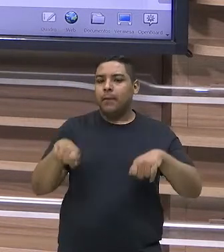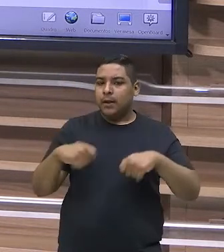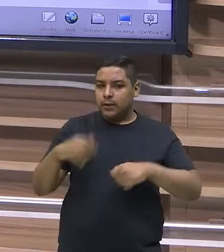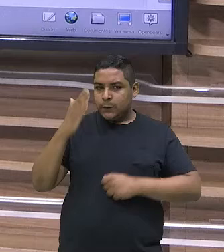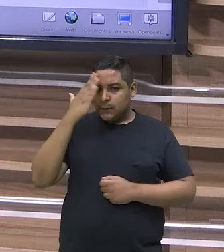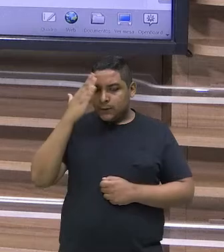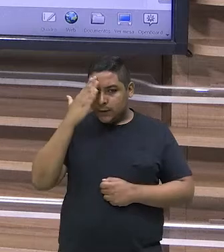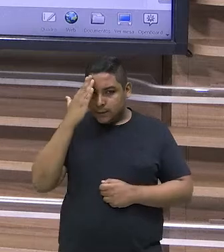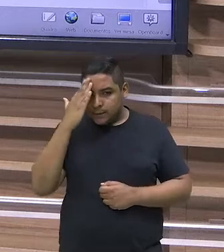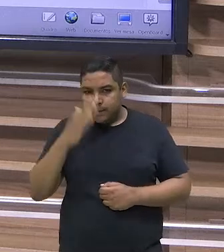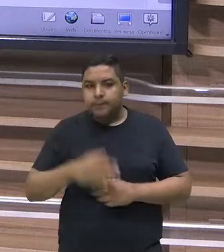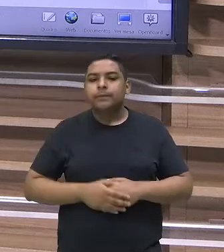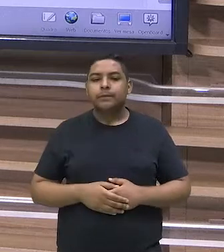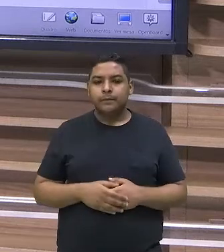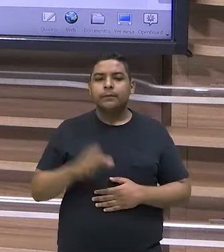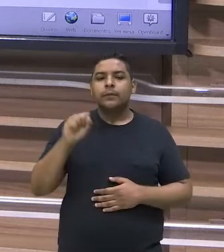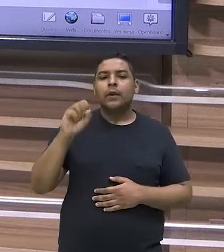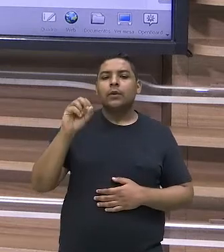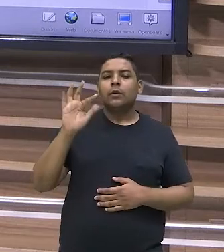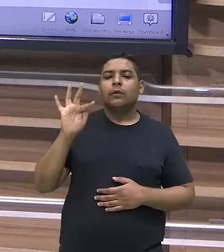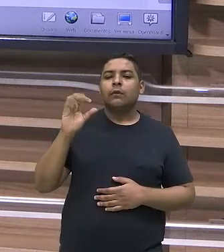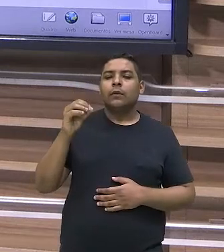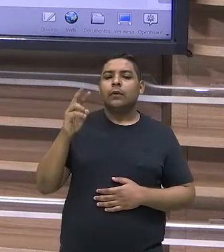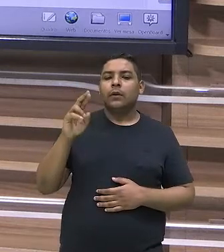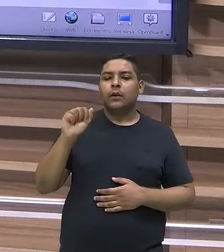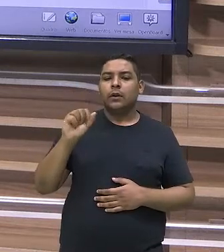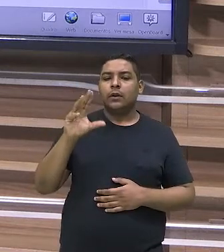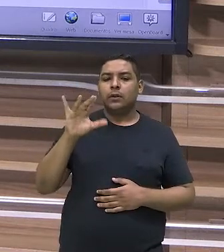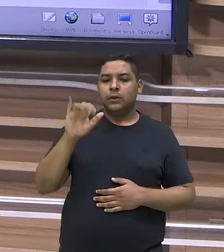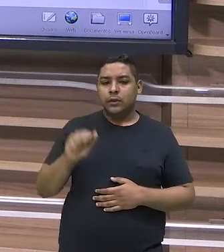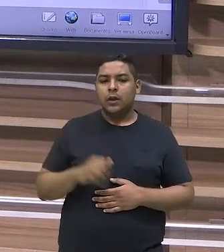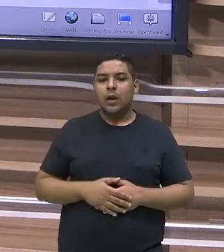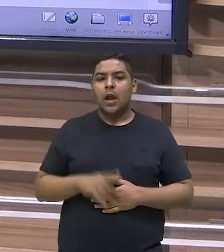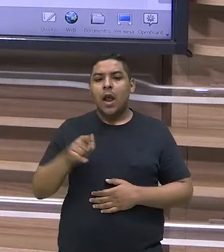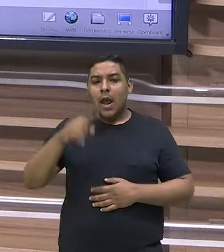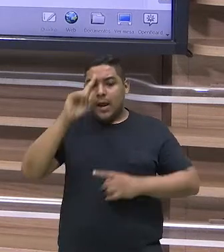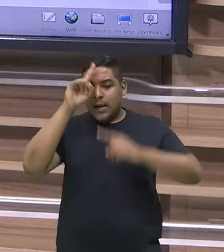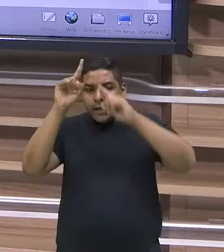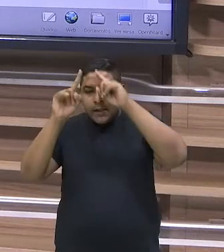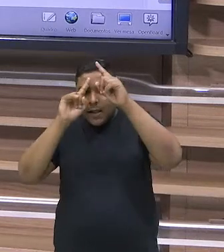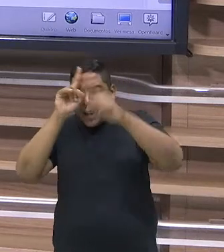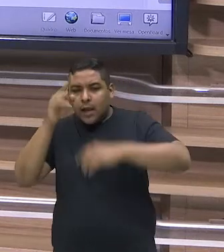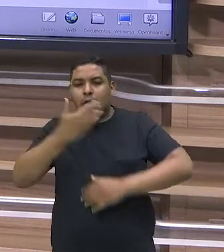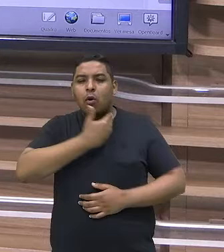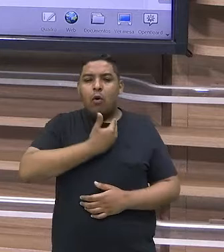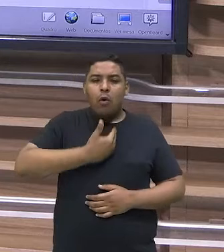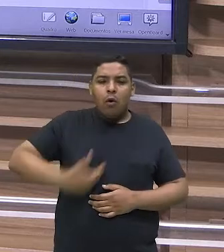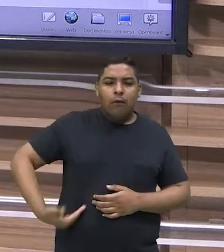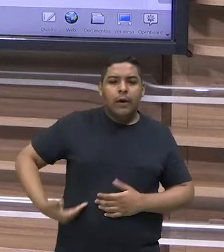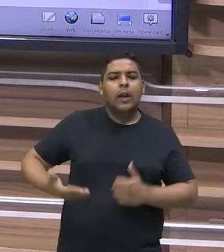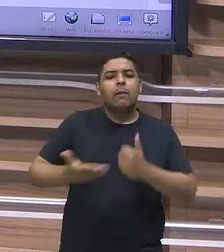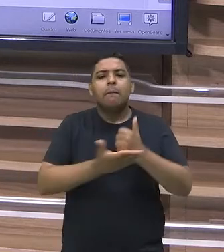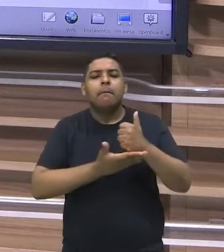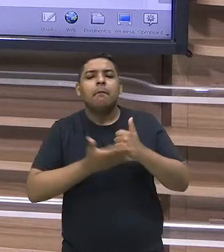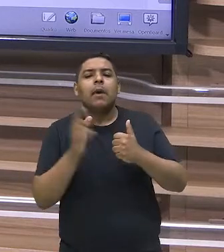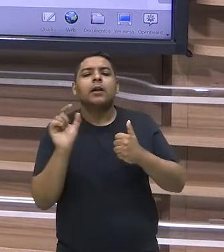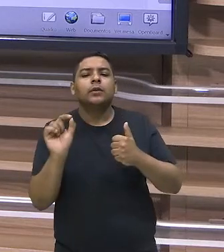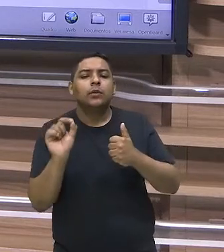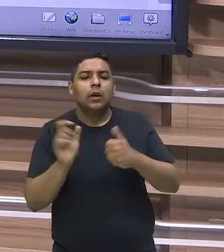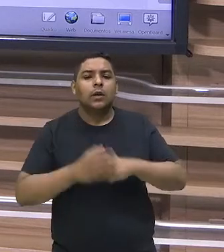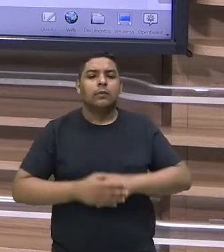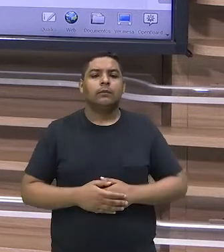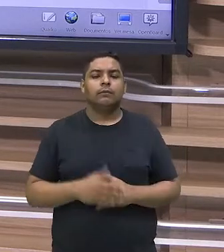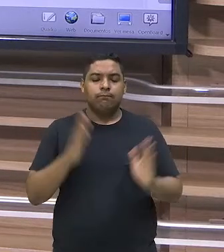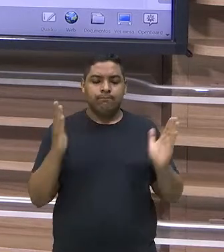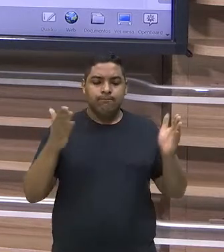lá, sofocracia está ligada com a ideia de um governo que é baseado única e exclusivamente